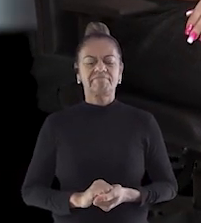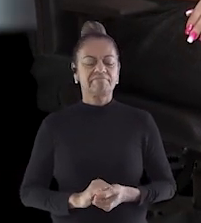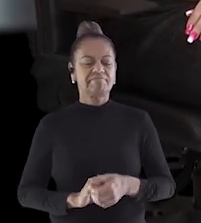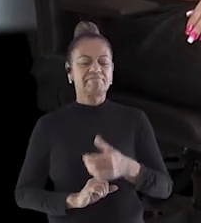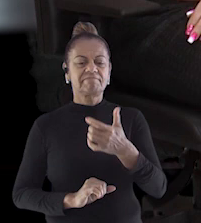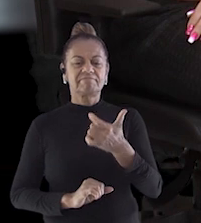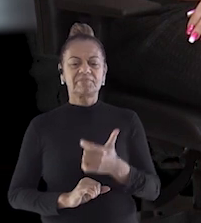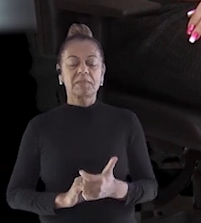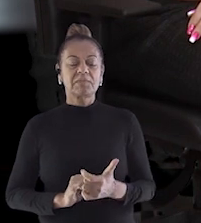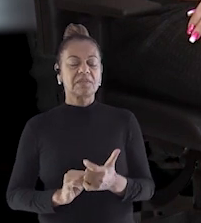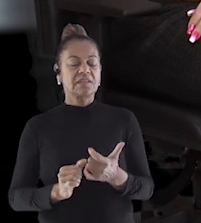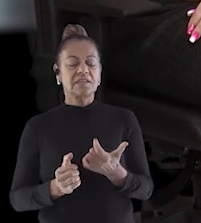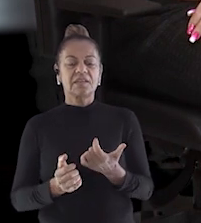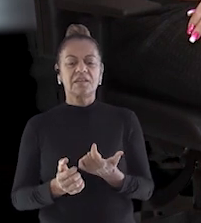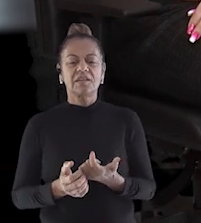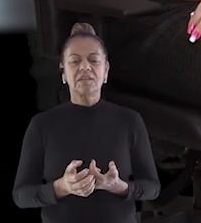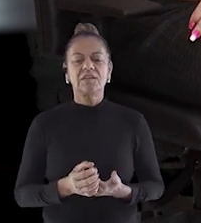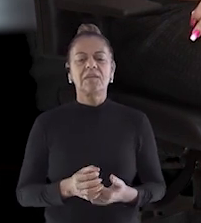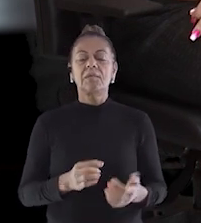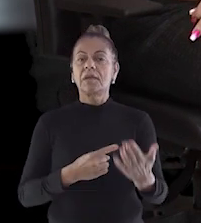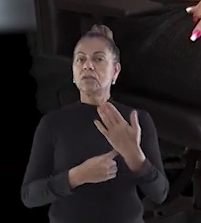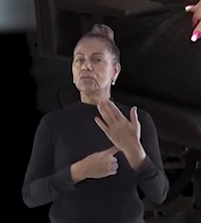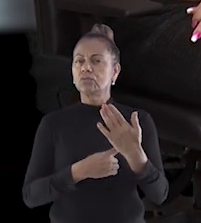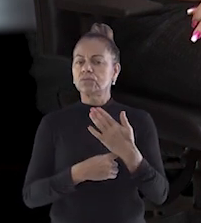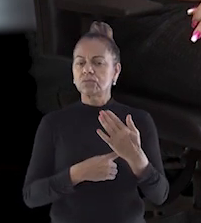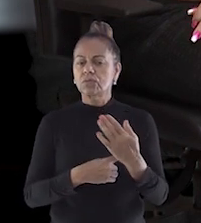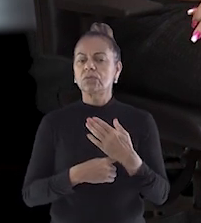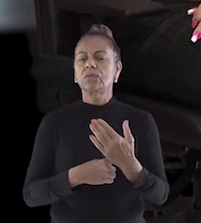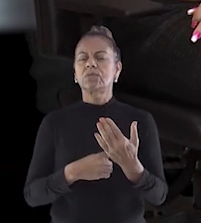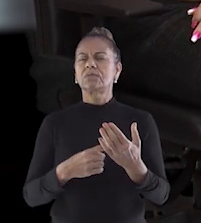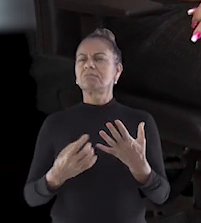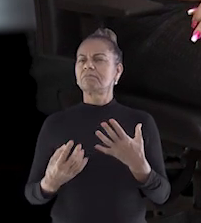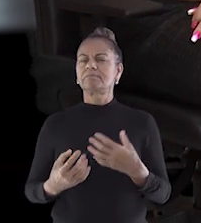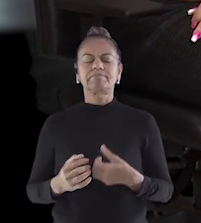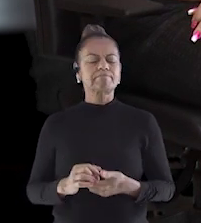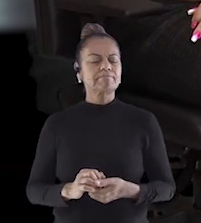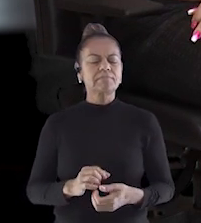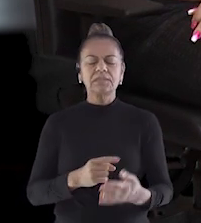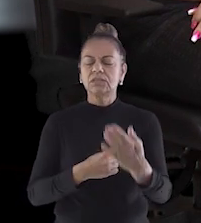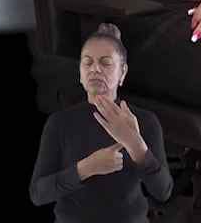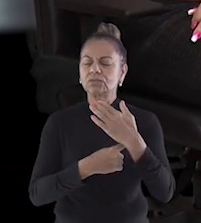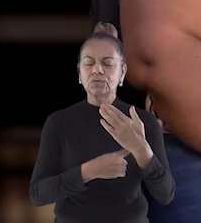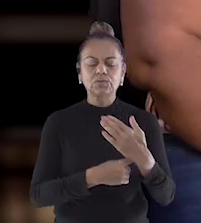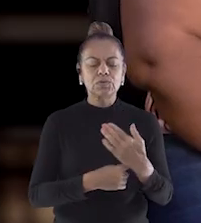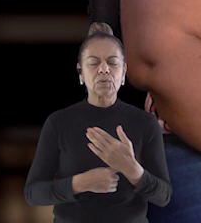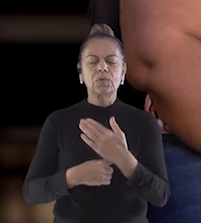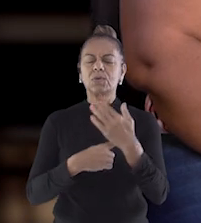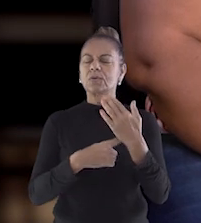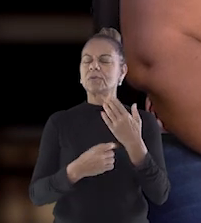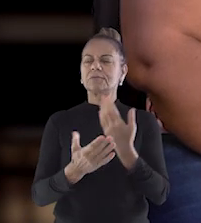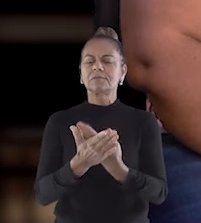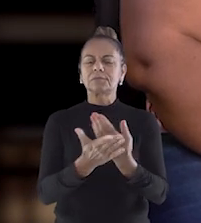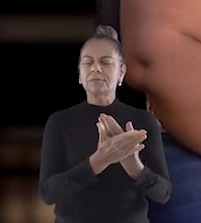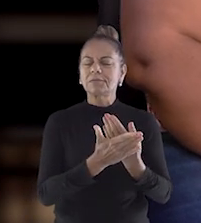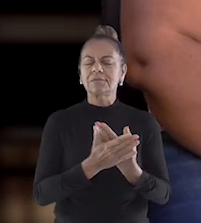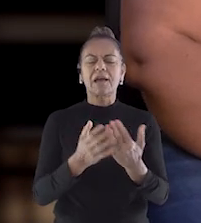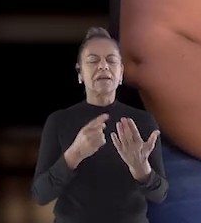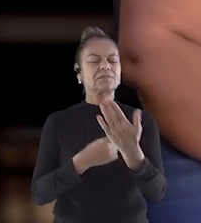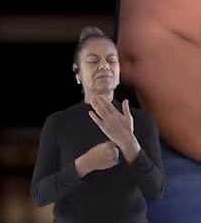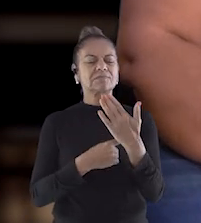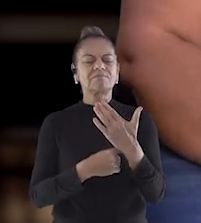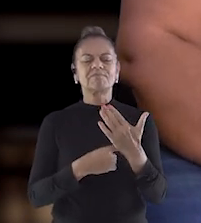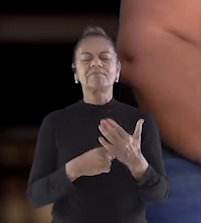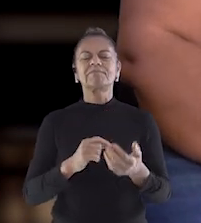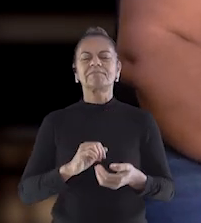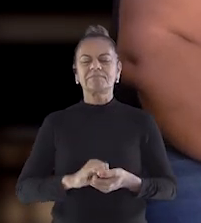aconteceu? Nossa, assim, para mim, o retorno para a sala de aula é essencial. Assim, me